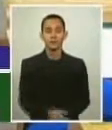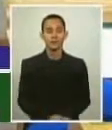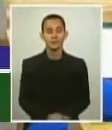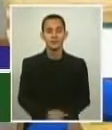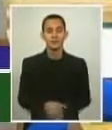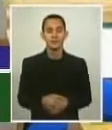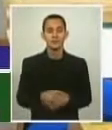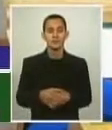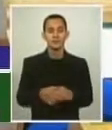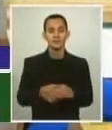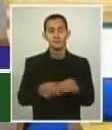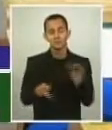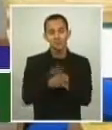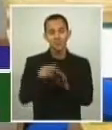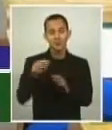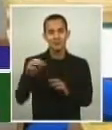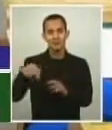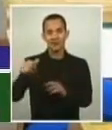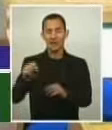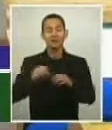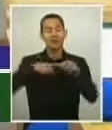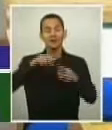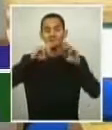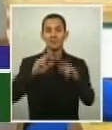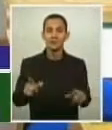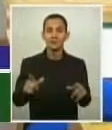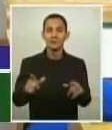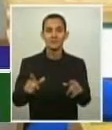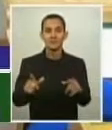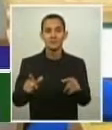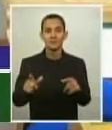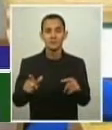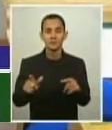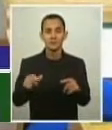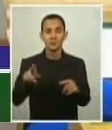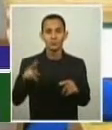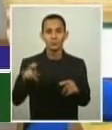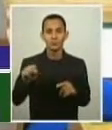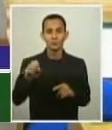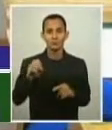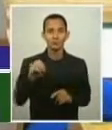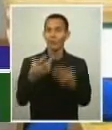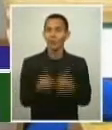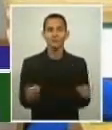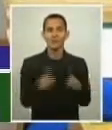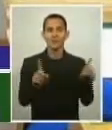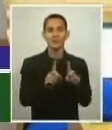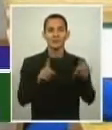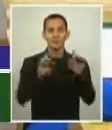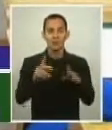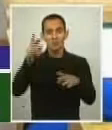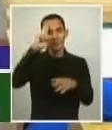o Alan apenas por uma brutal diferença como funcionam vai aceitar que